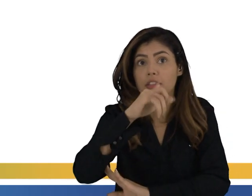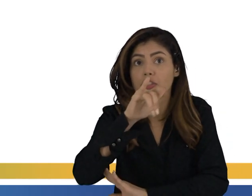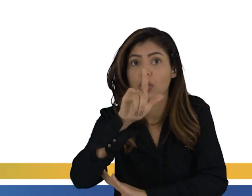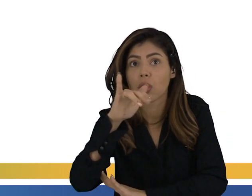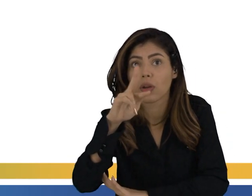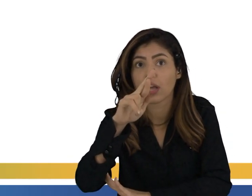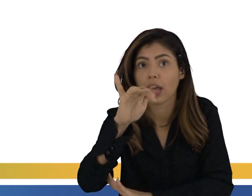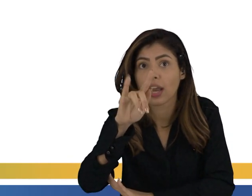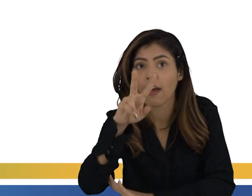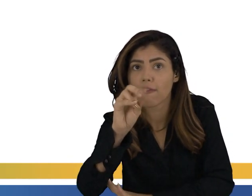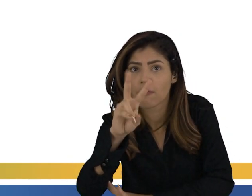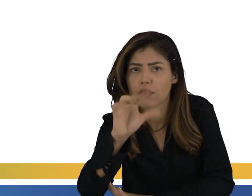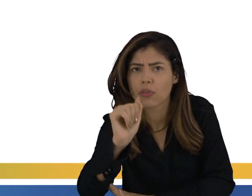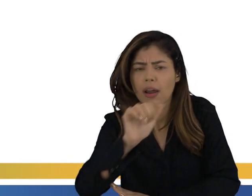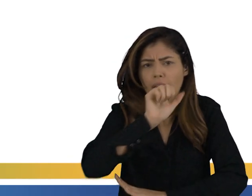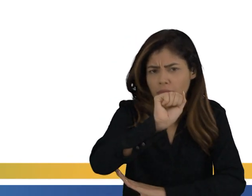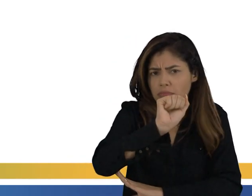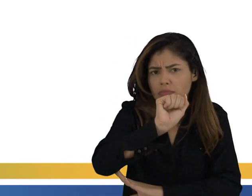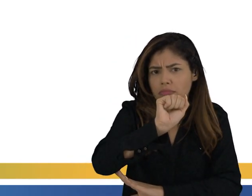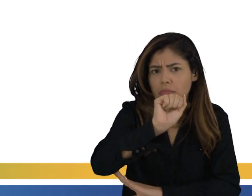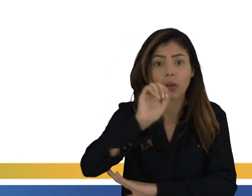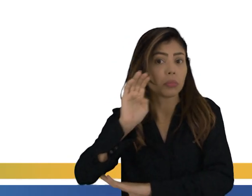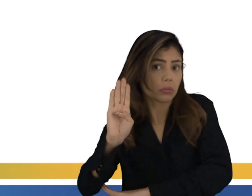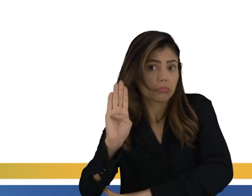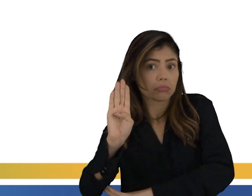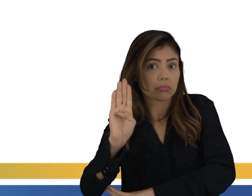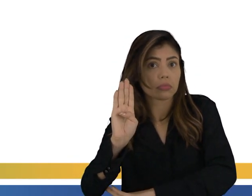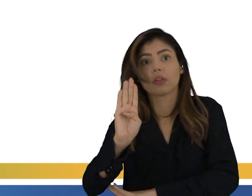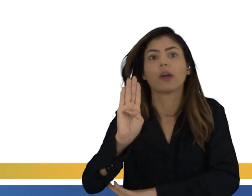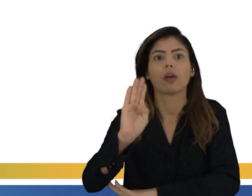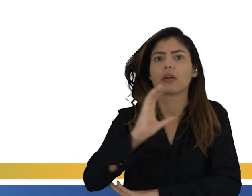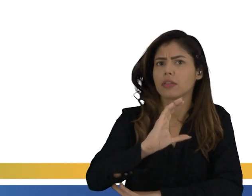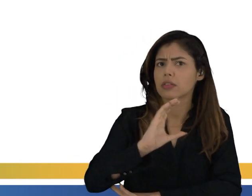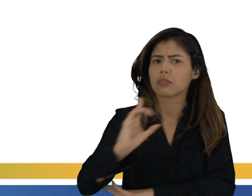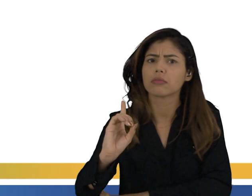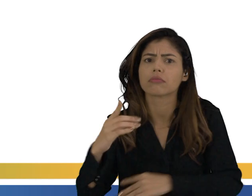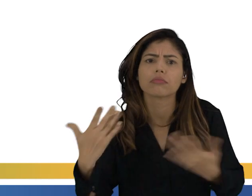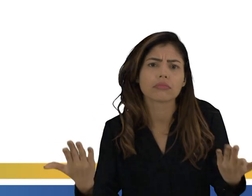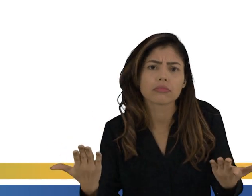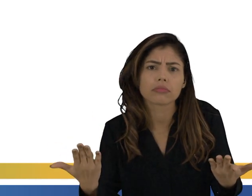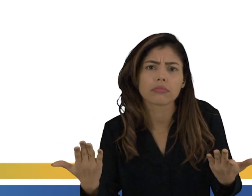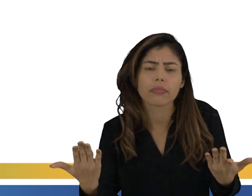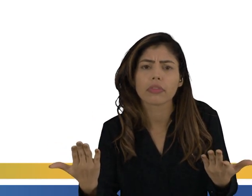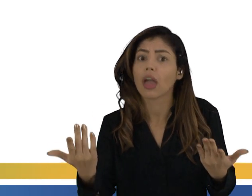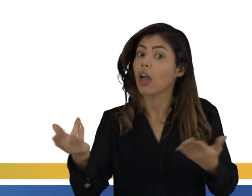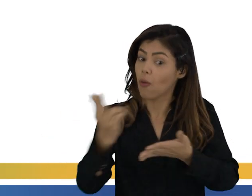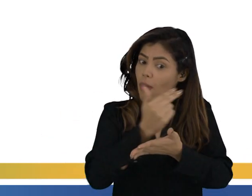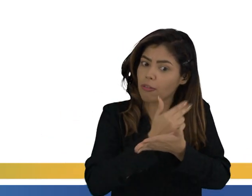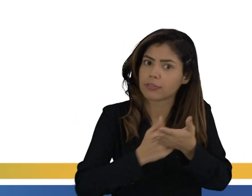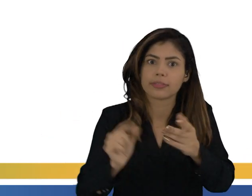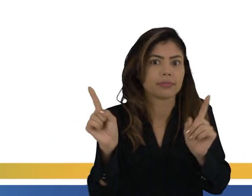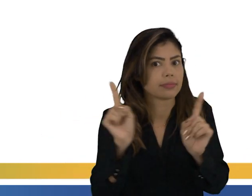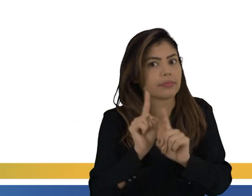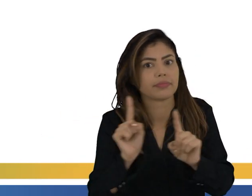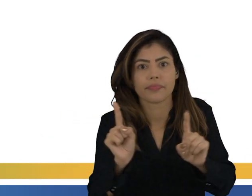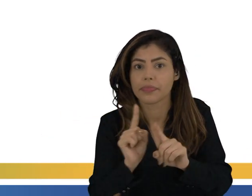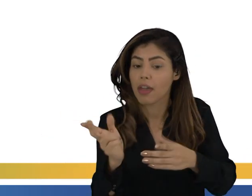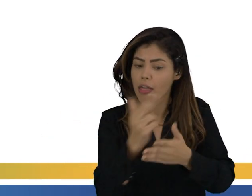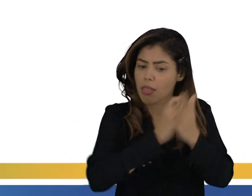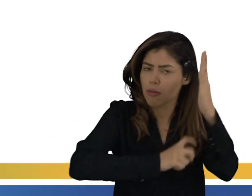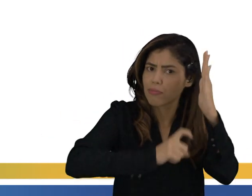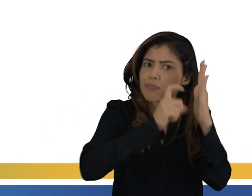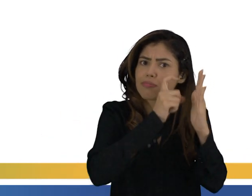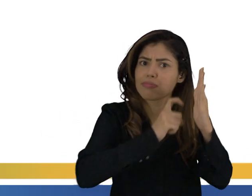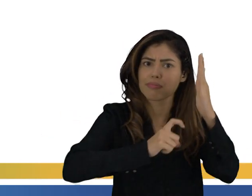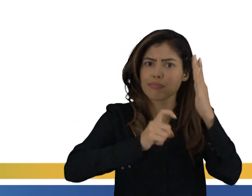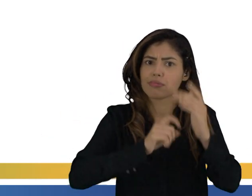xilogravura. Será que é a letra A? A letra B? Letra C ou D? Não é um desenho, não é um grafite, é